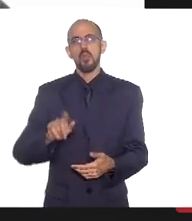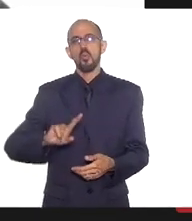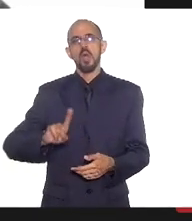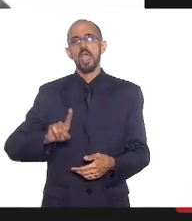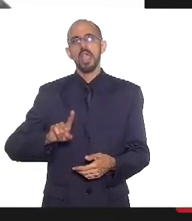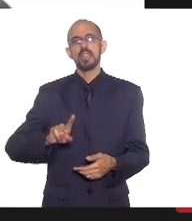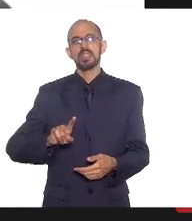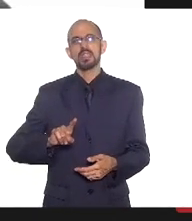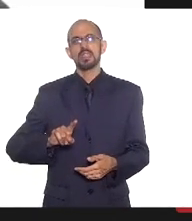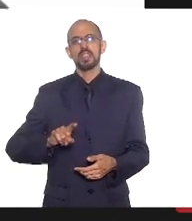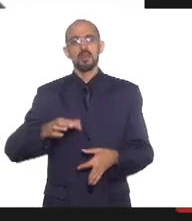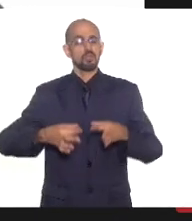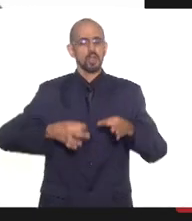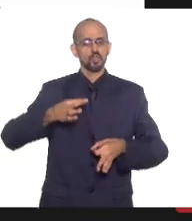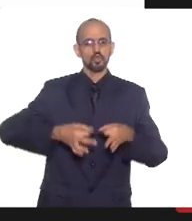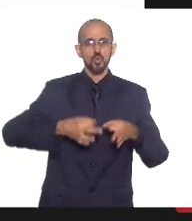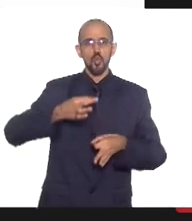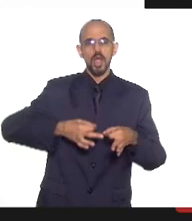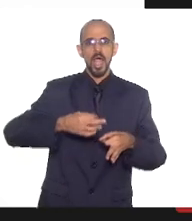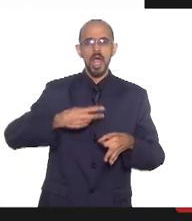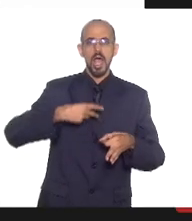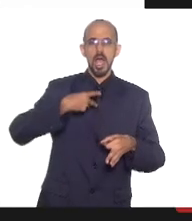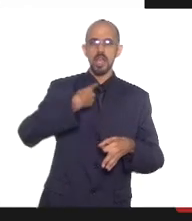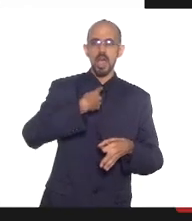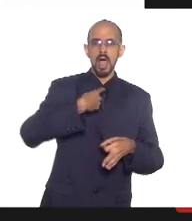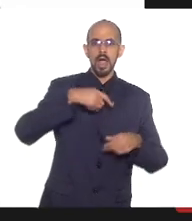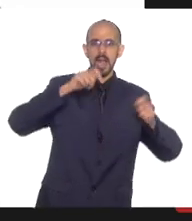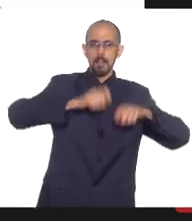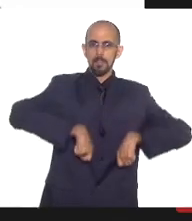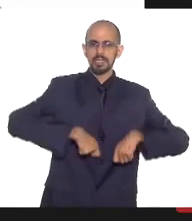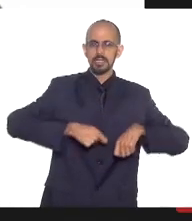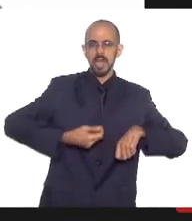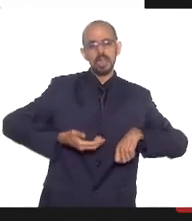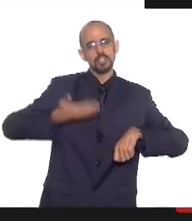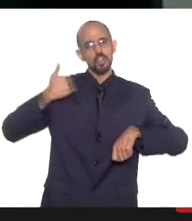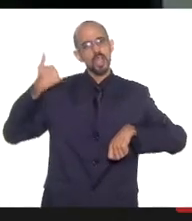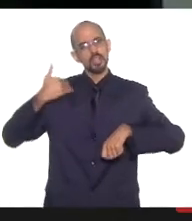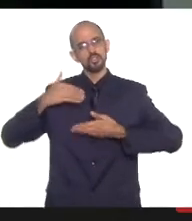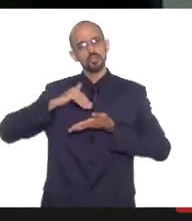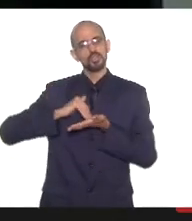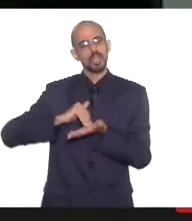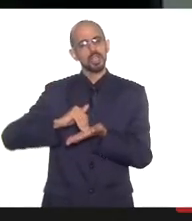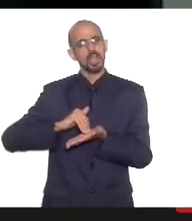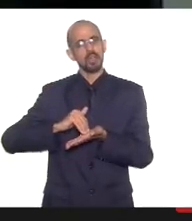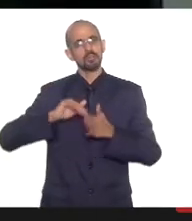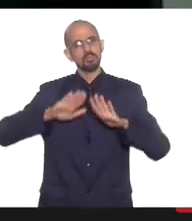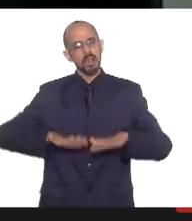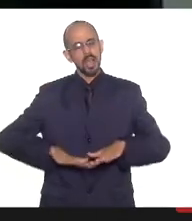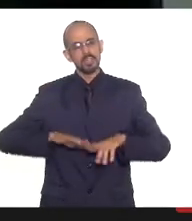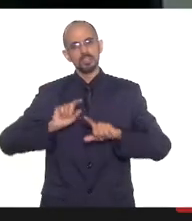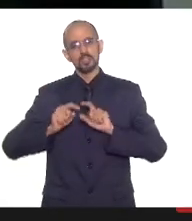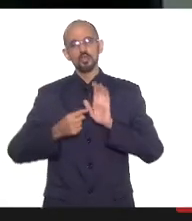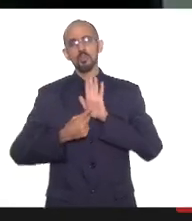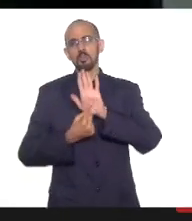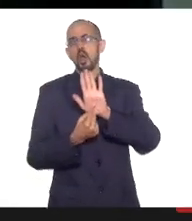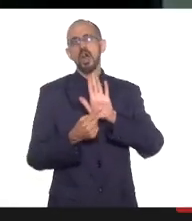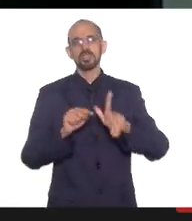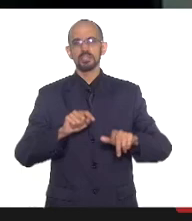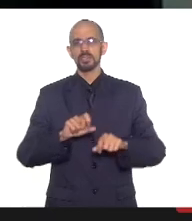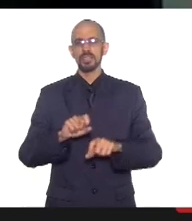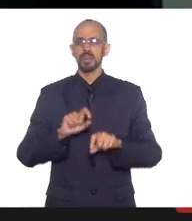da da capacidade do daqueles que passaram por aqui mas isso isso sinaliza